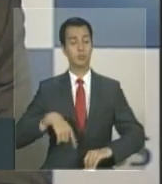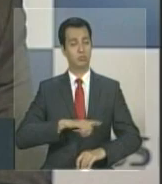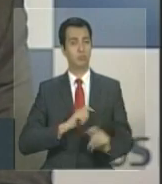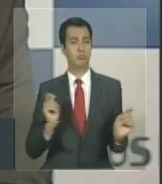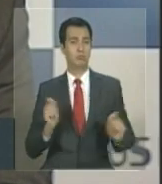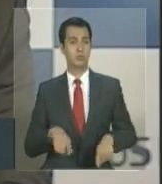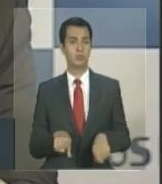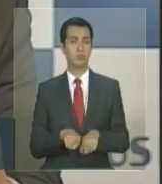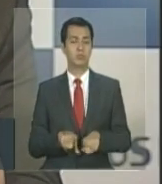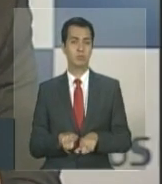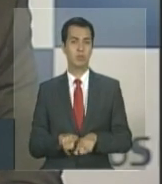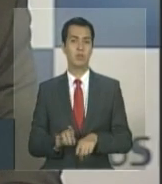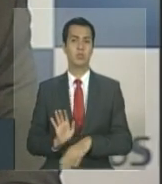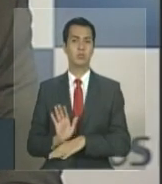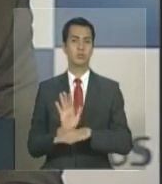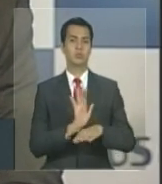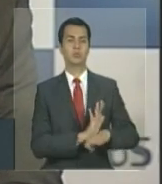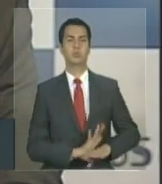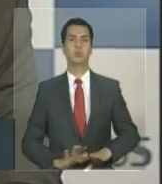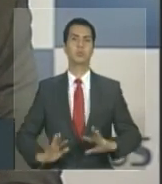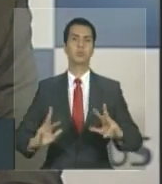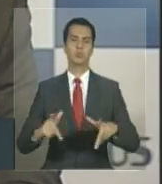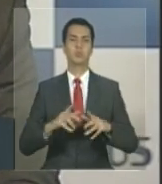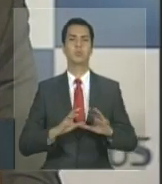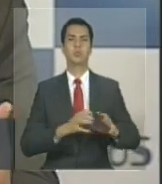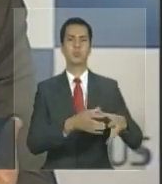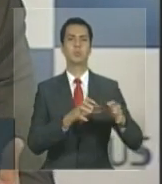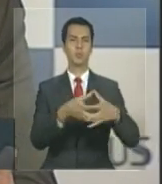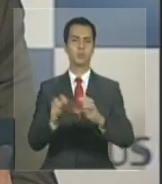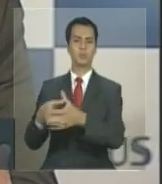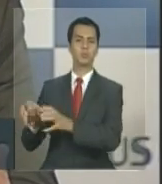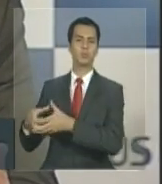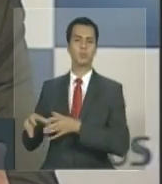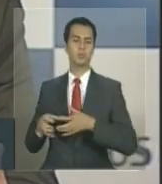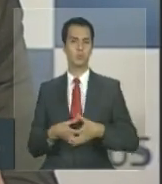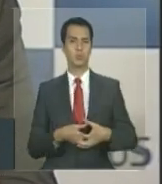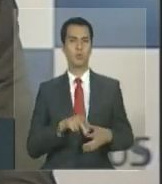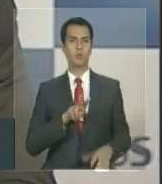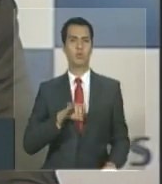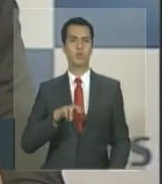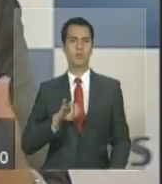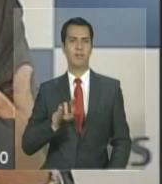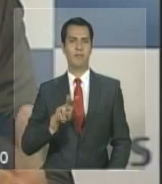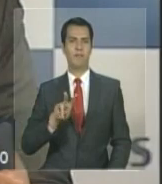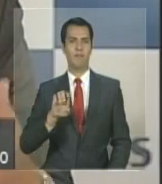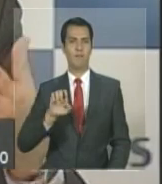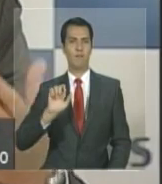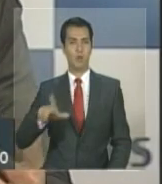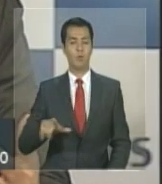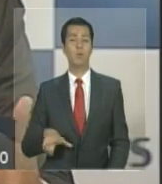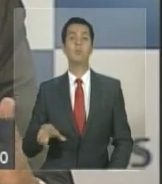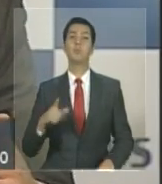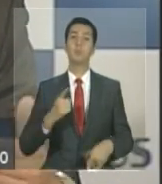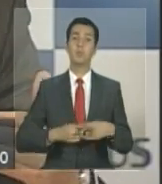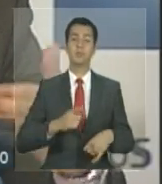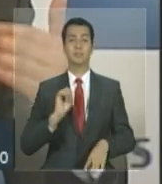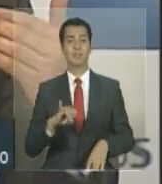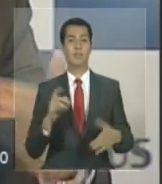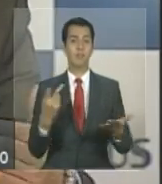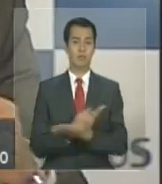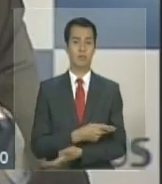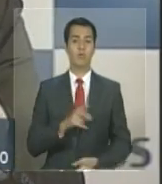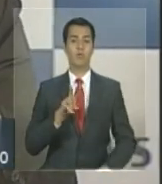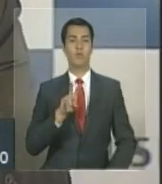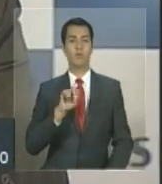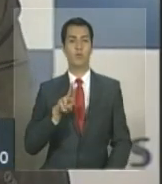proteção aos grupos vulneráveis, mas é lógico que ela não fica restrita aos grupos vulneráveis, porque quando você vacina, protege os grupos vulneráveis,